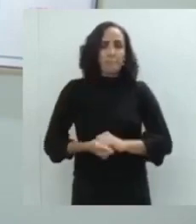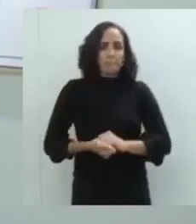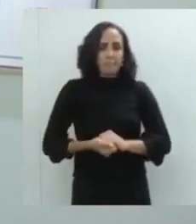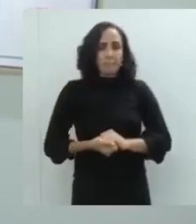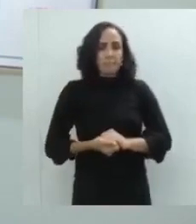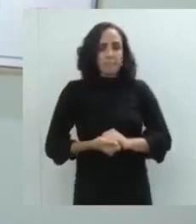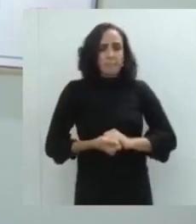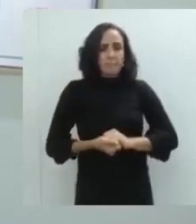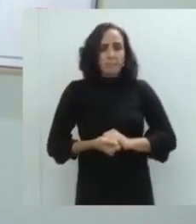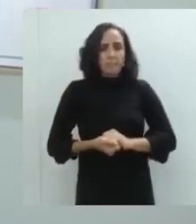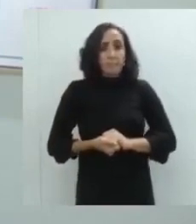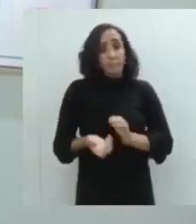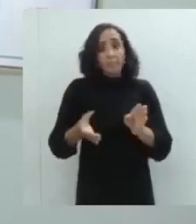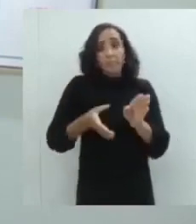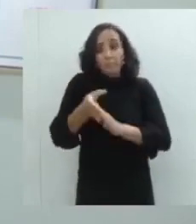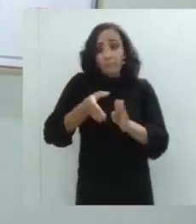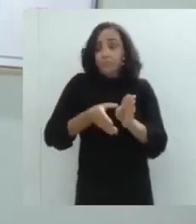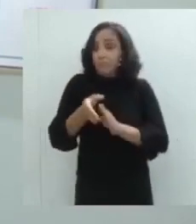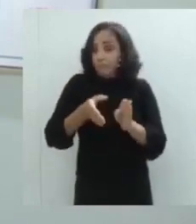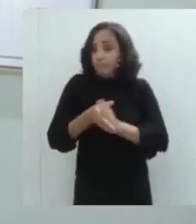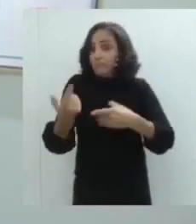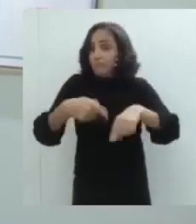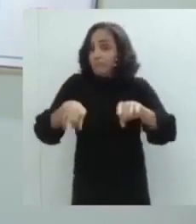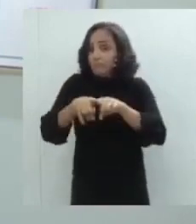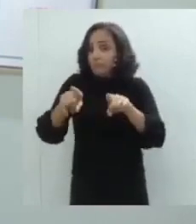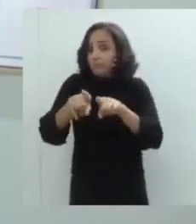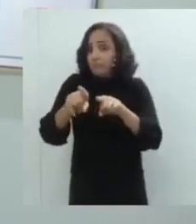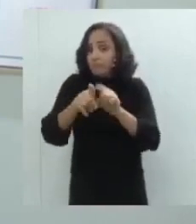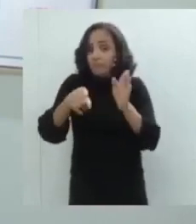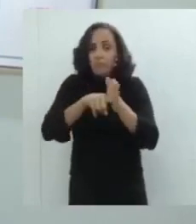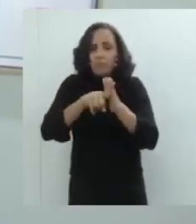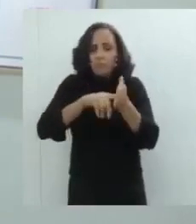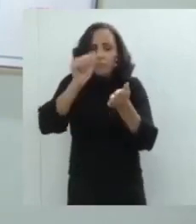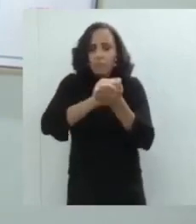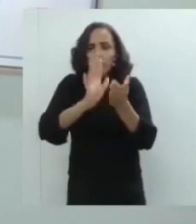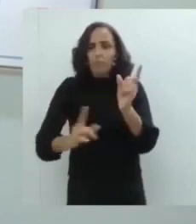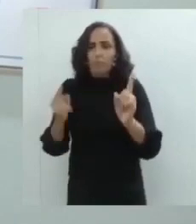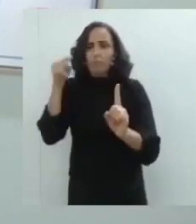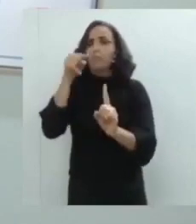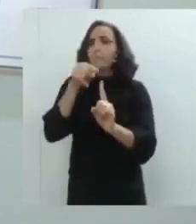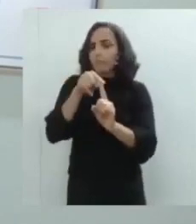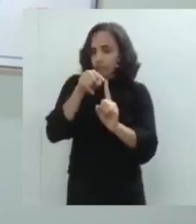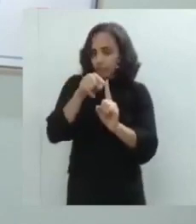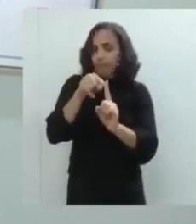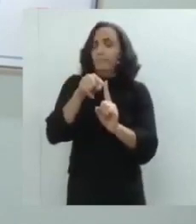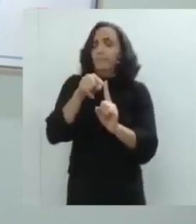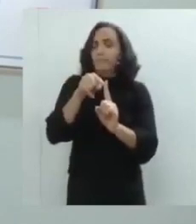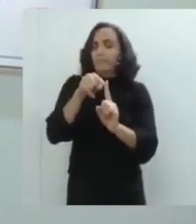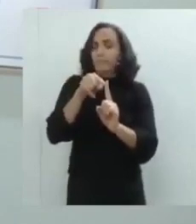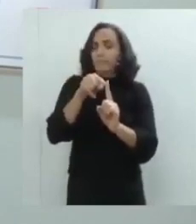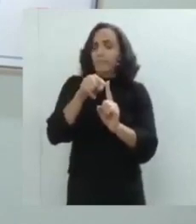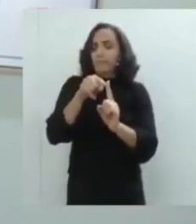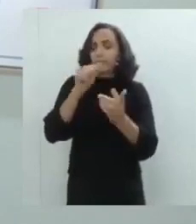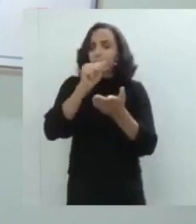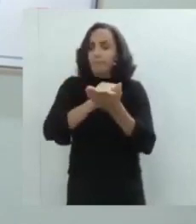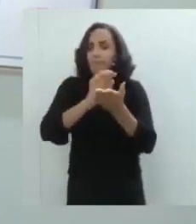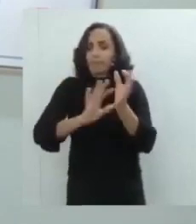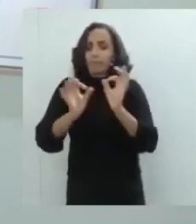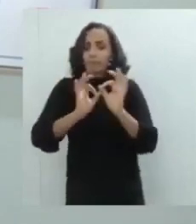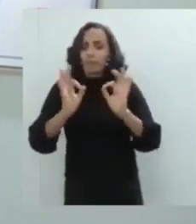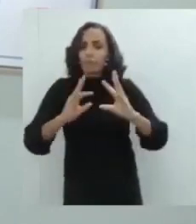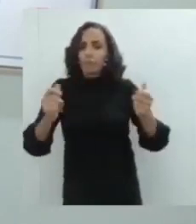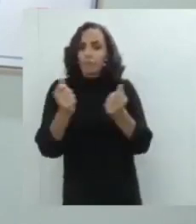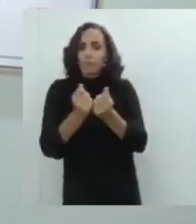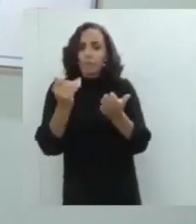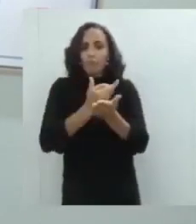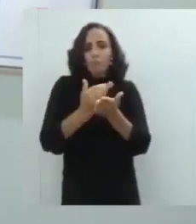E sugiro também que verifique as atividades objetivas, certo? Aquelas que estão com